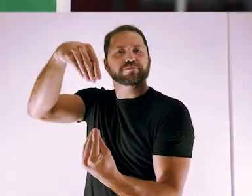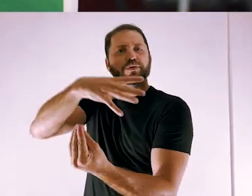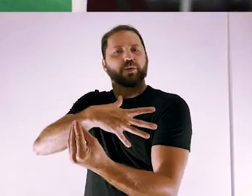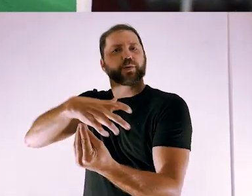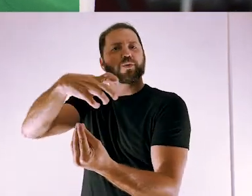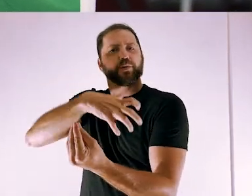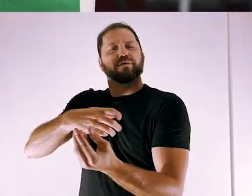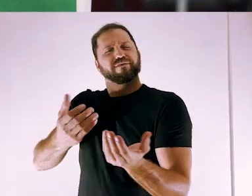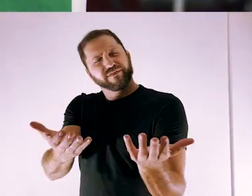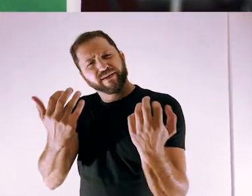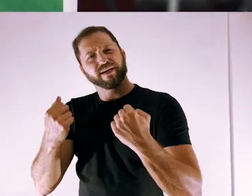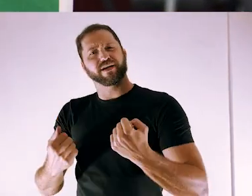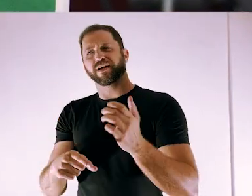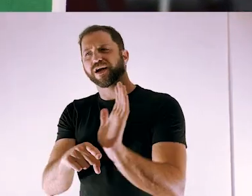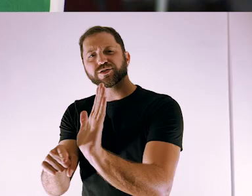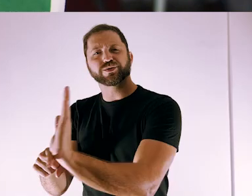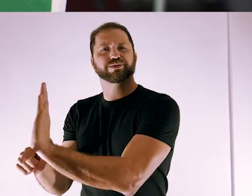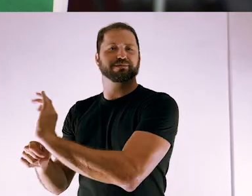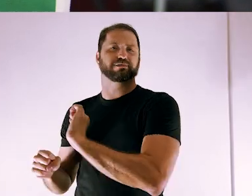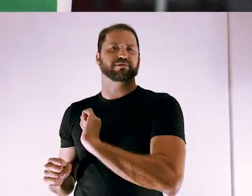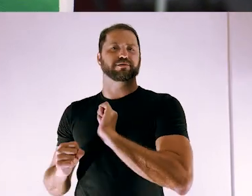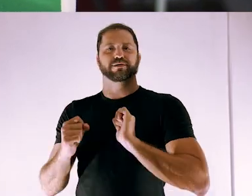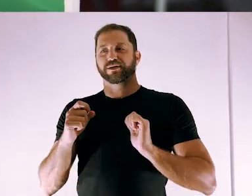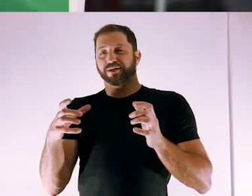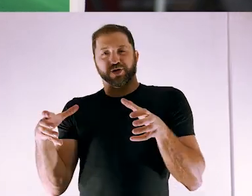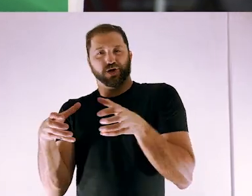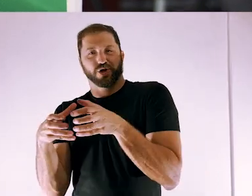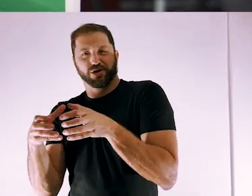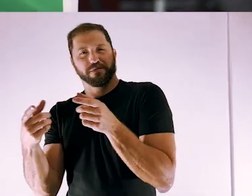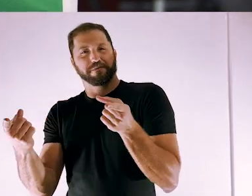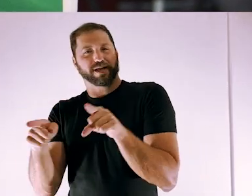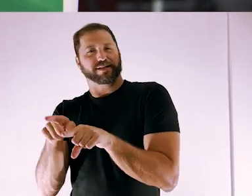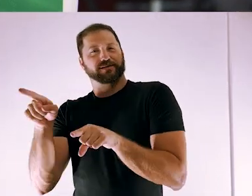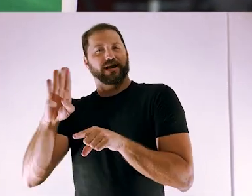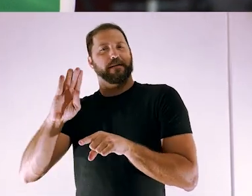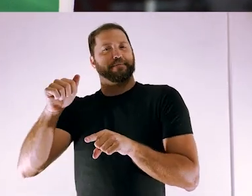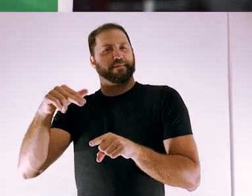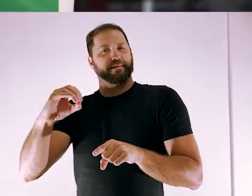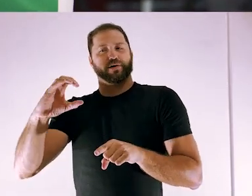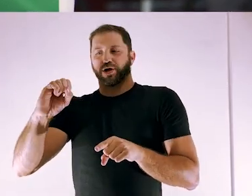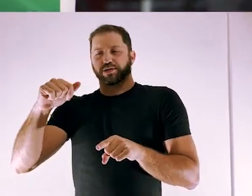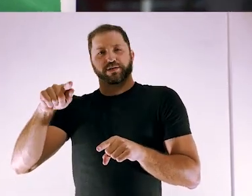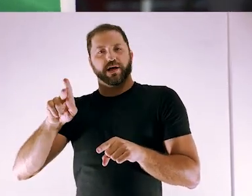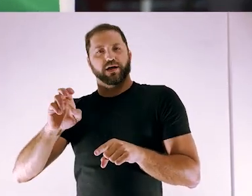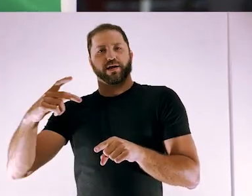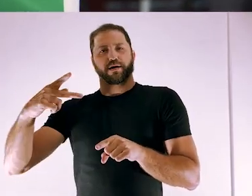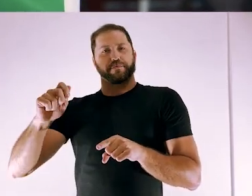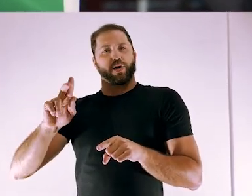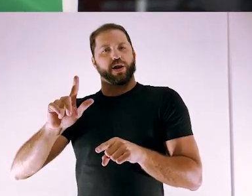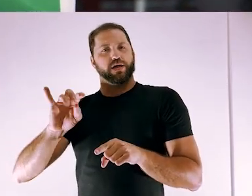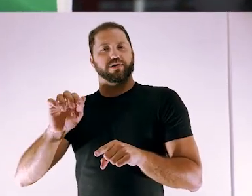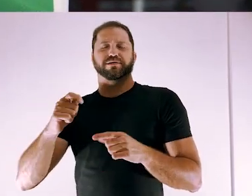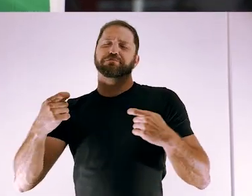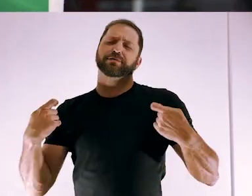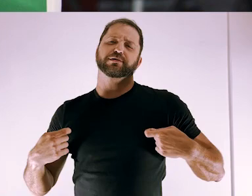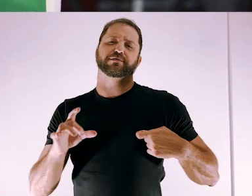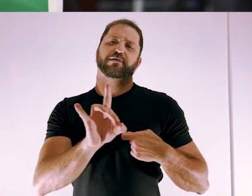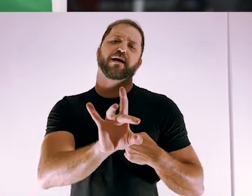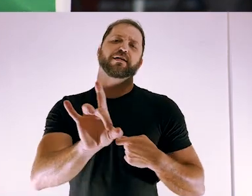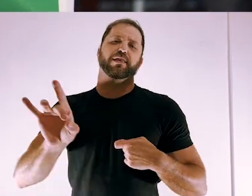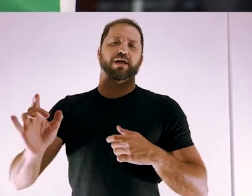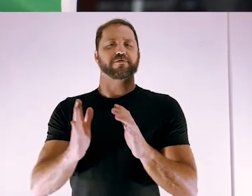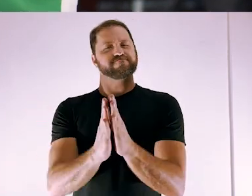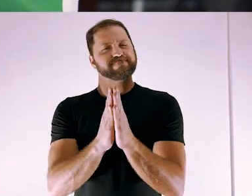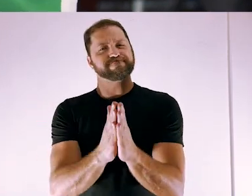salva vidas. Por isso que nós estamos aqui nesse esforço junto com o Banco de Sangue Paulista. E nós precisamos muito